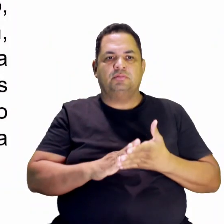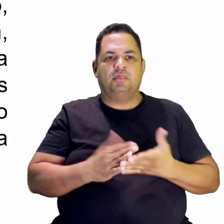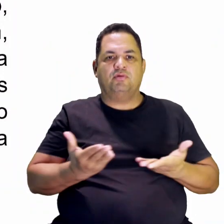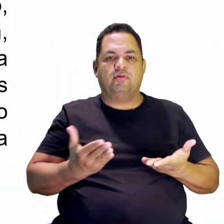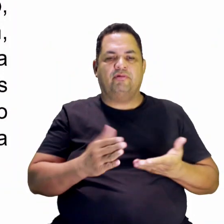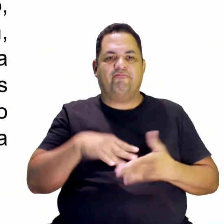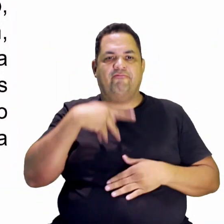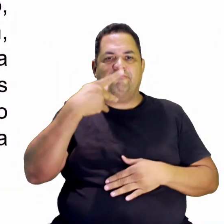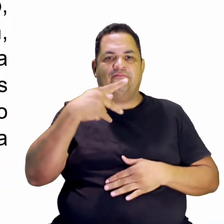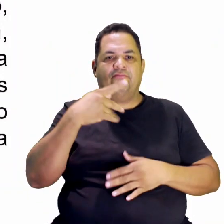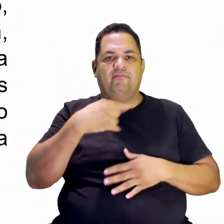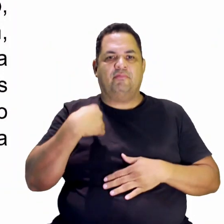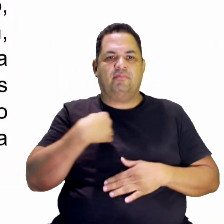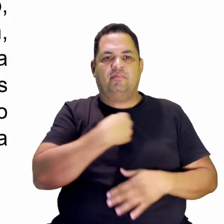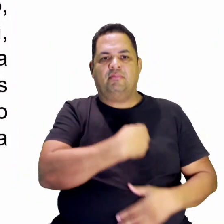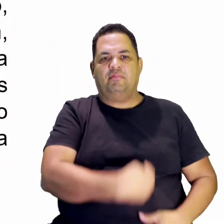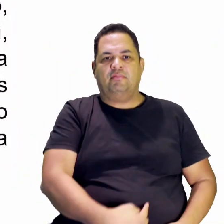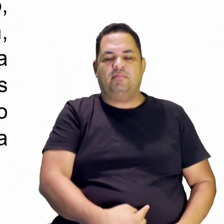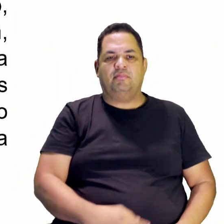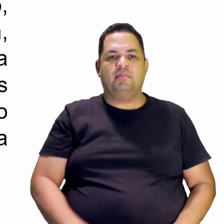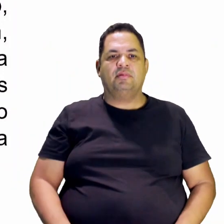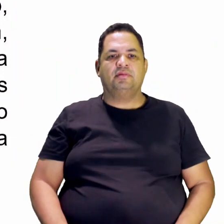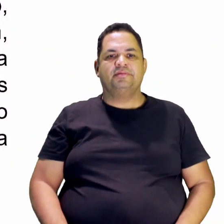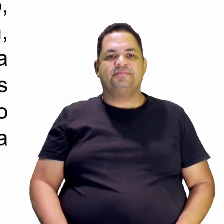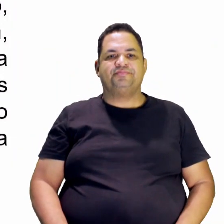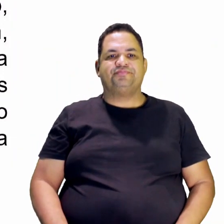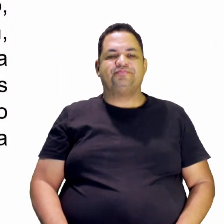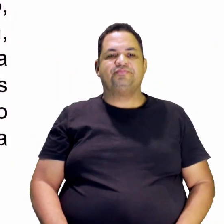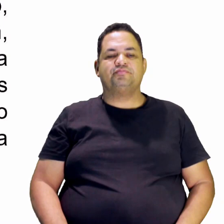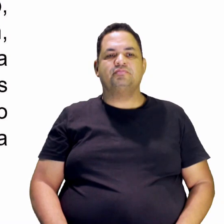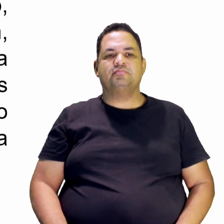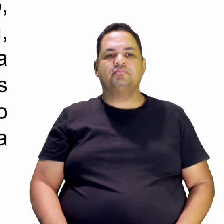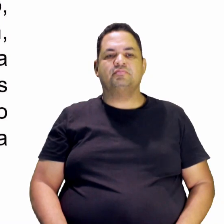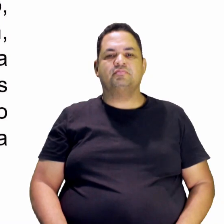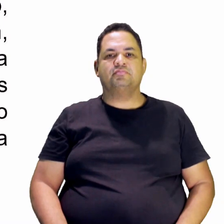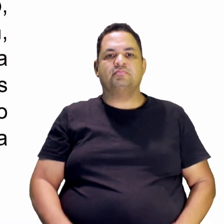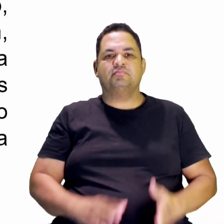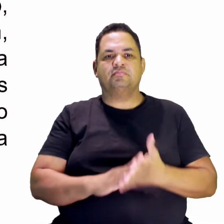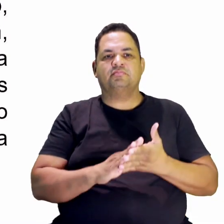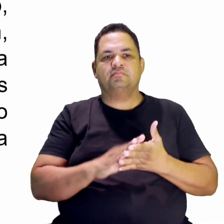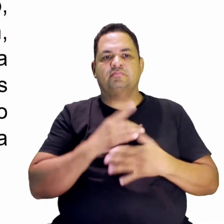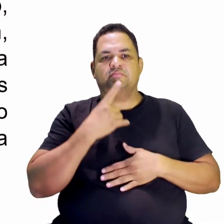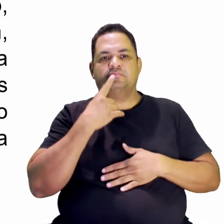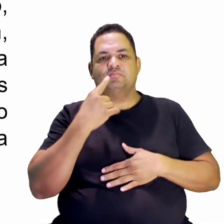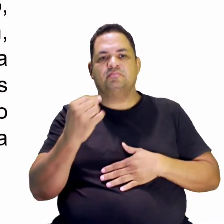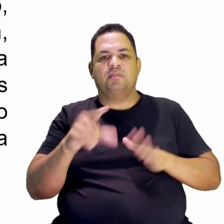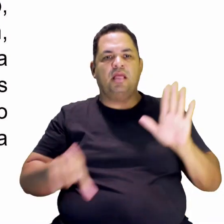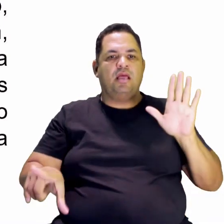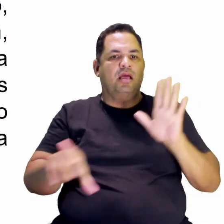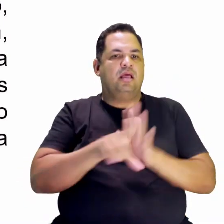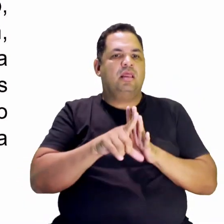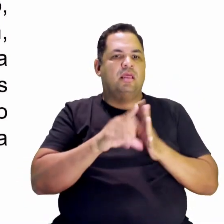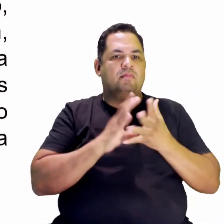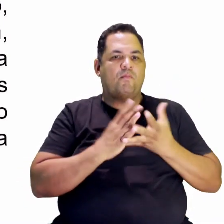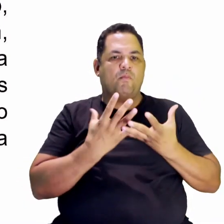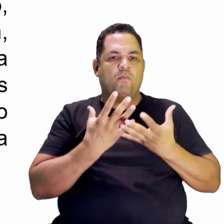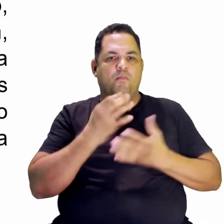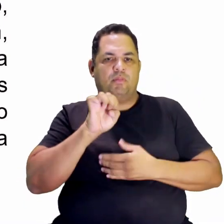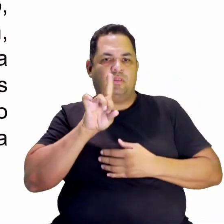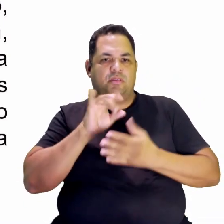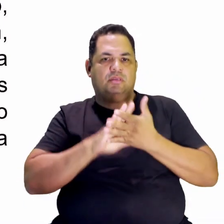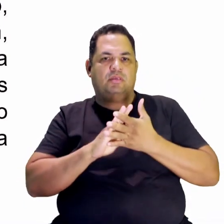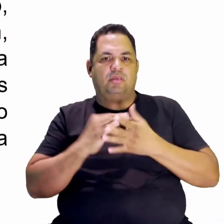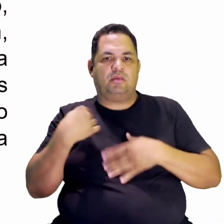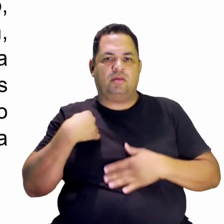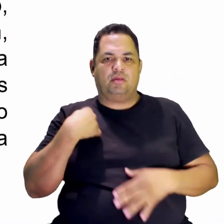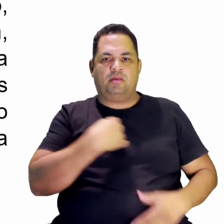China. Força de mesma direção e mesmo sentido. Para fugir da lei seca chinesa, bêbados